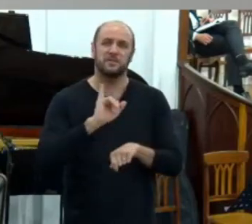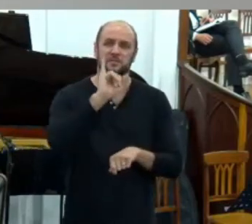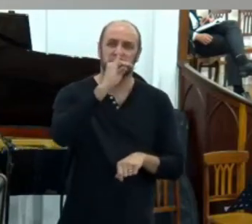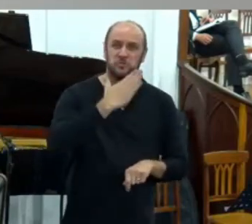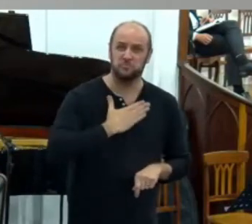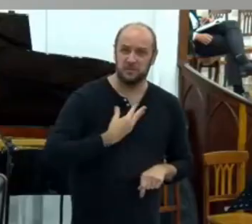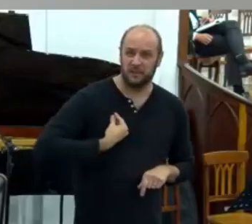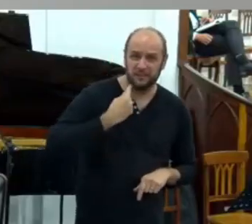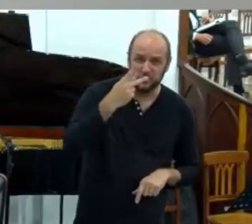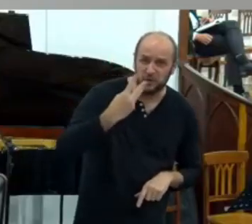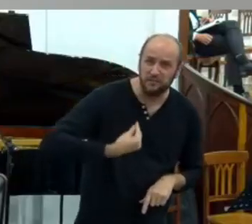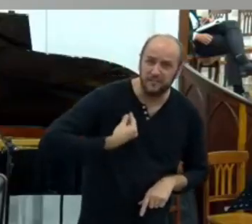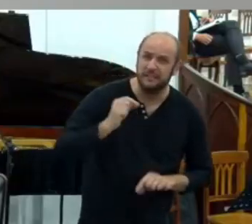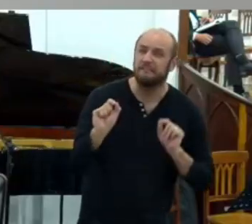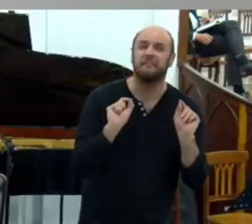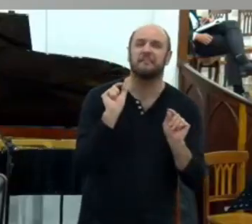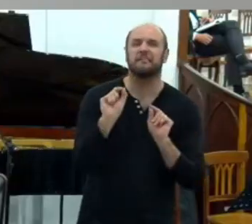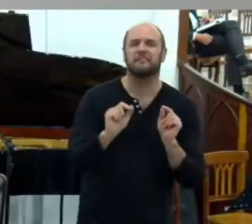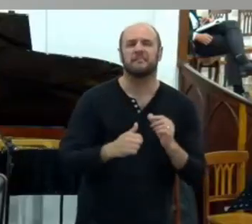você?